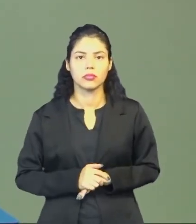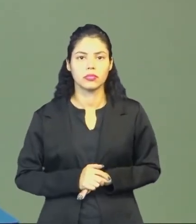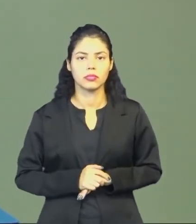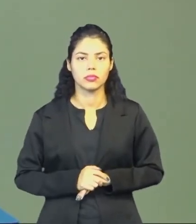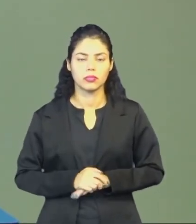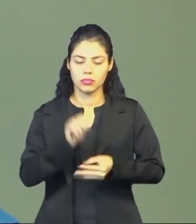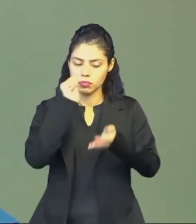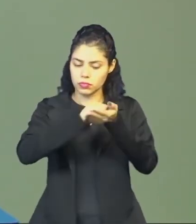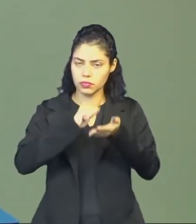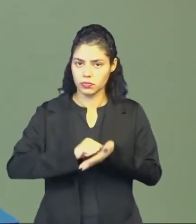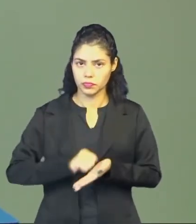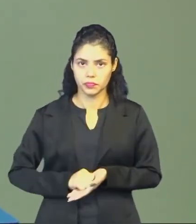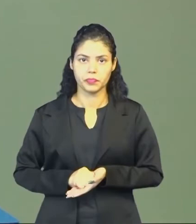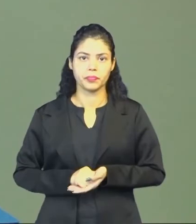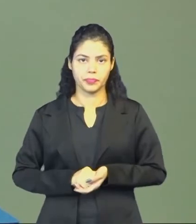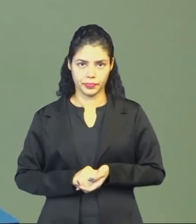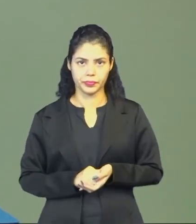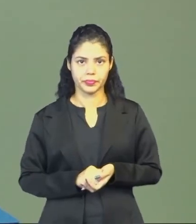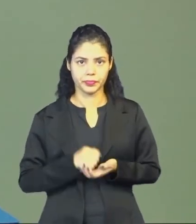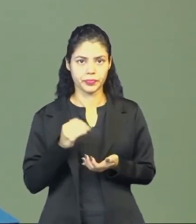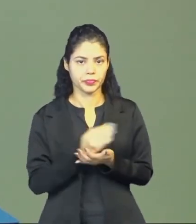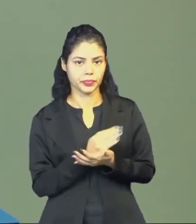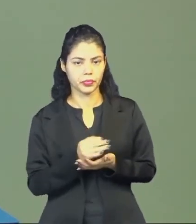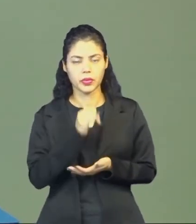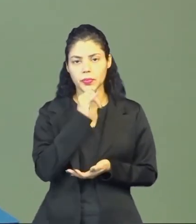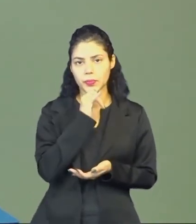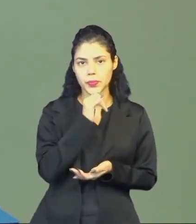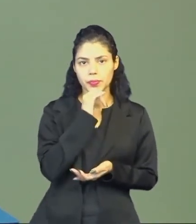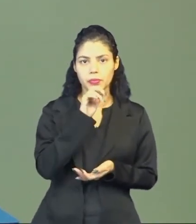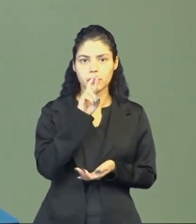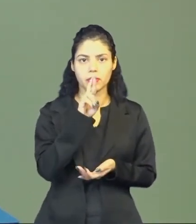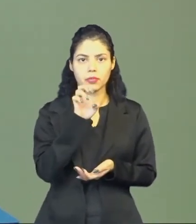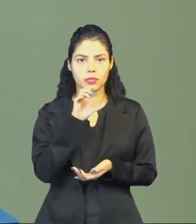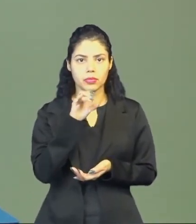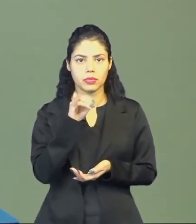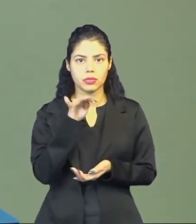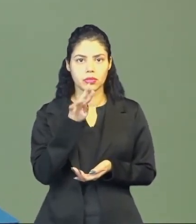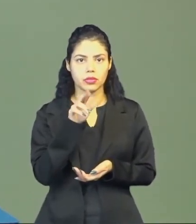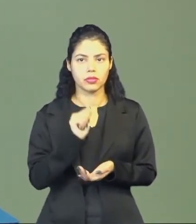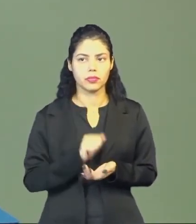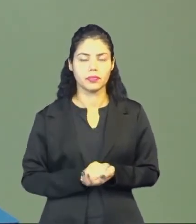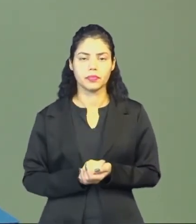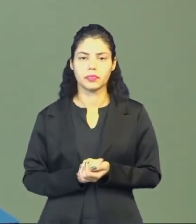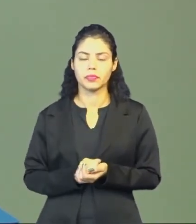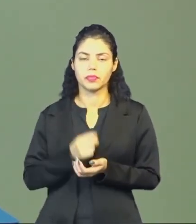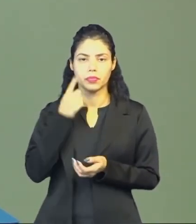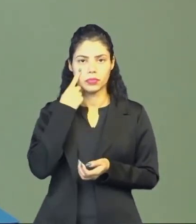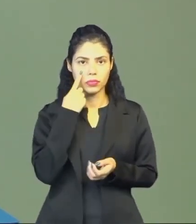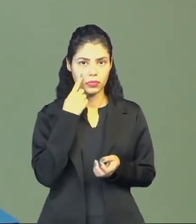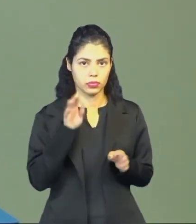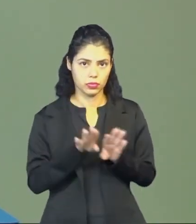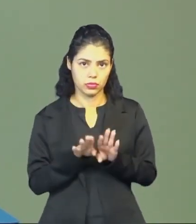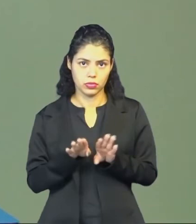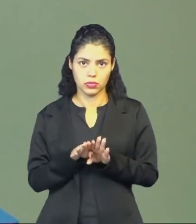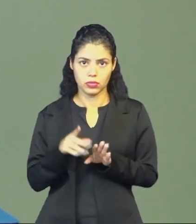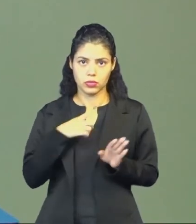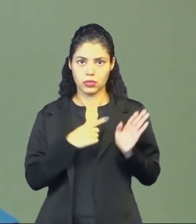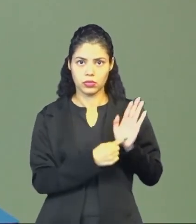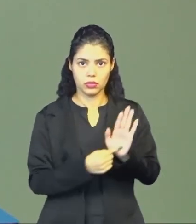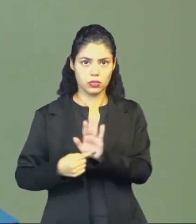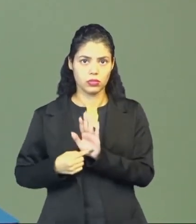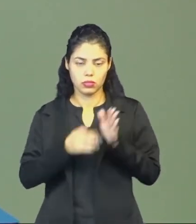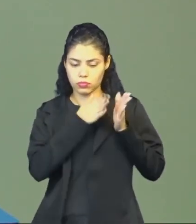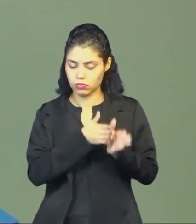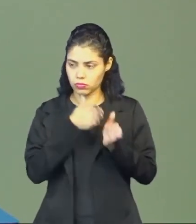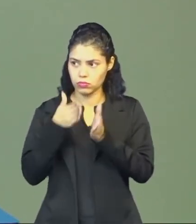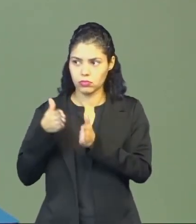para prescrever algo, tá? Como a receita. Assim como também, que é para prescrever, tem uma receita, onde ele mostra o